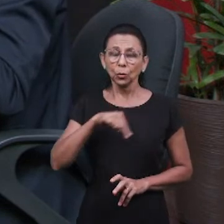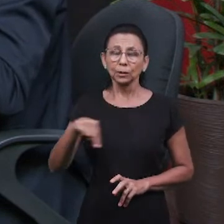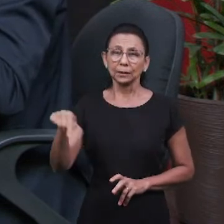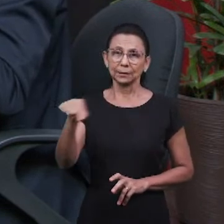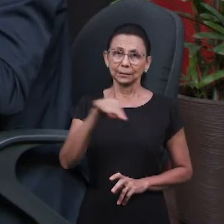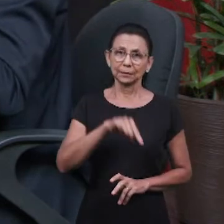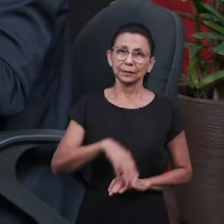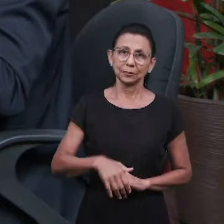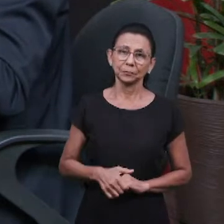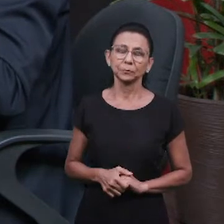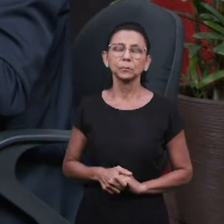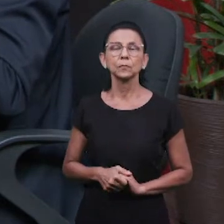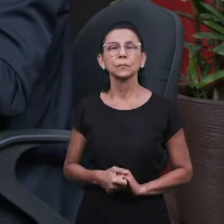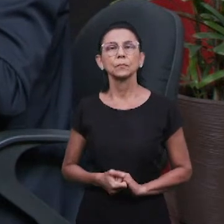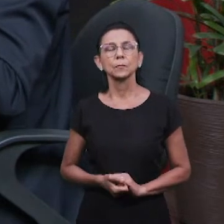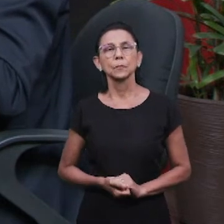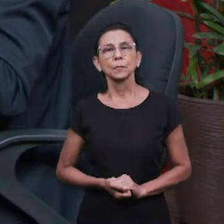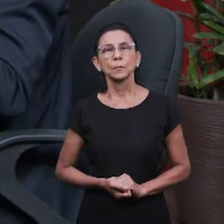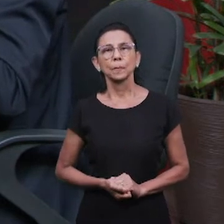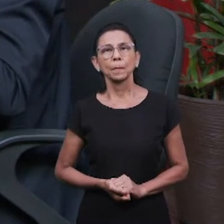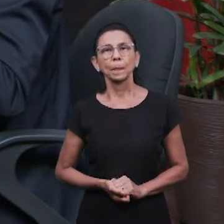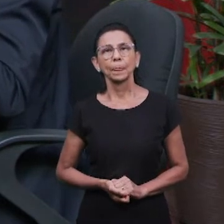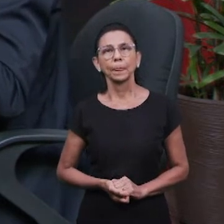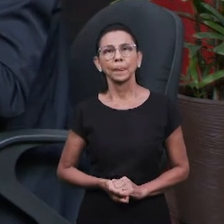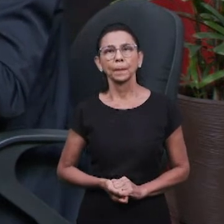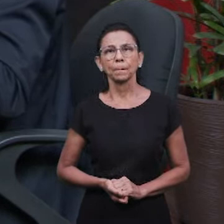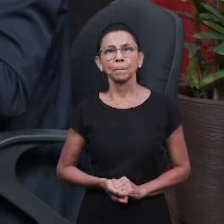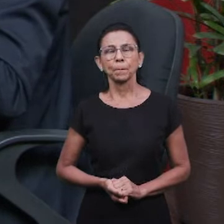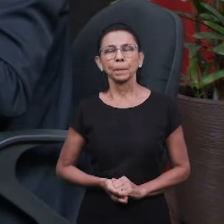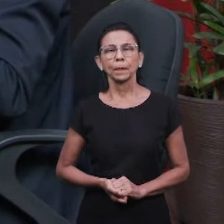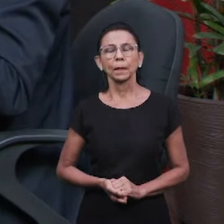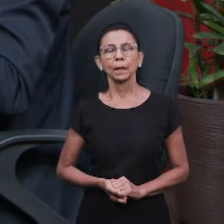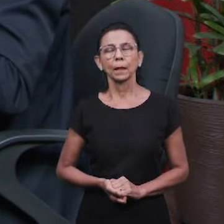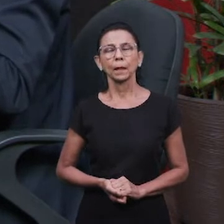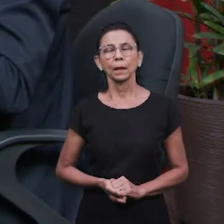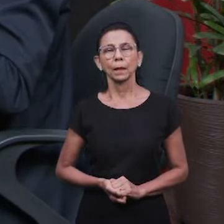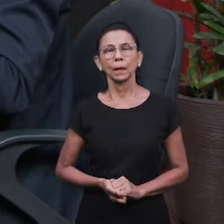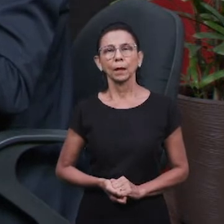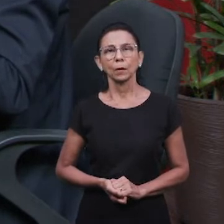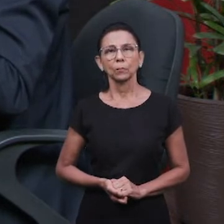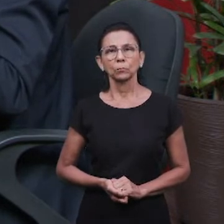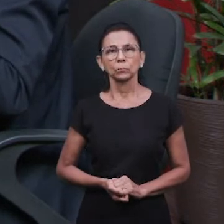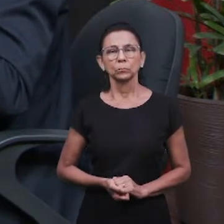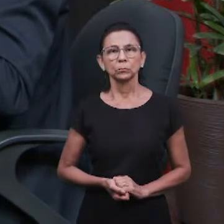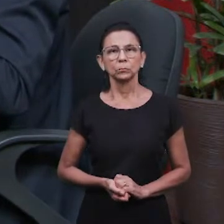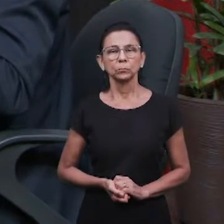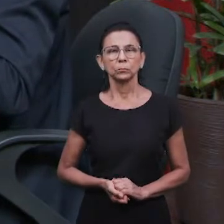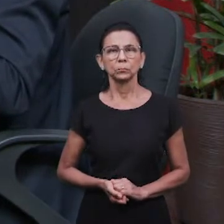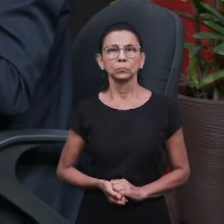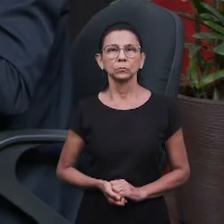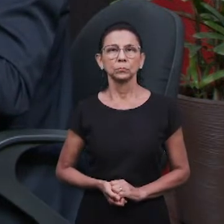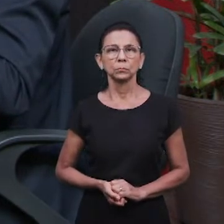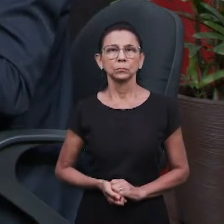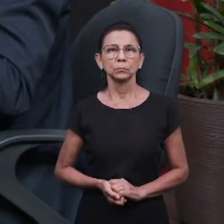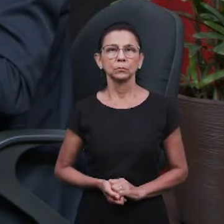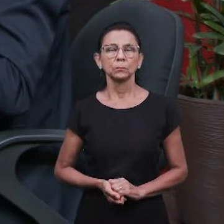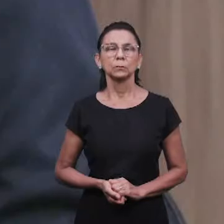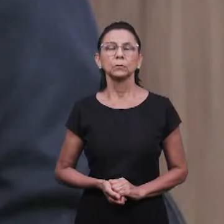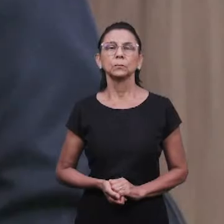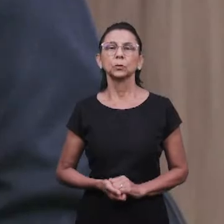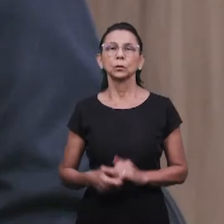primeiro, que eu achei muito importante essa palavra de que nós não falamos em inclusão, falamos em